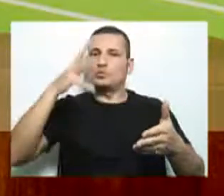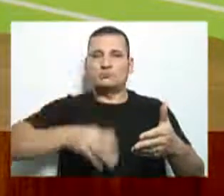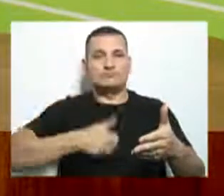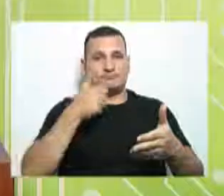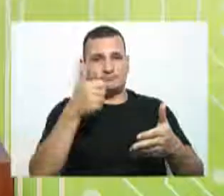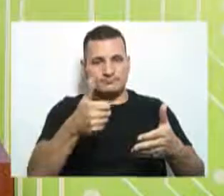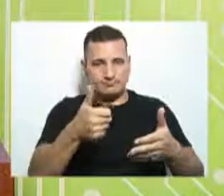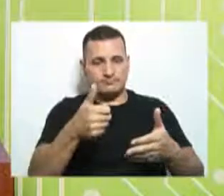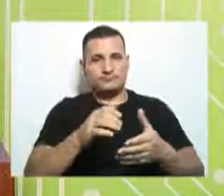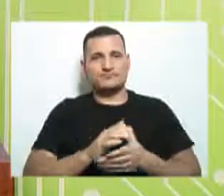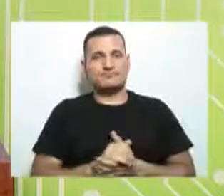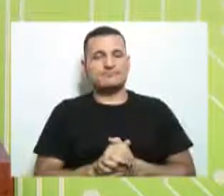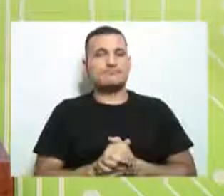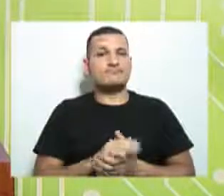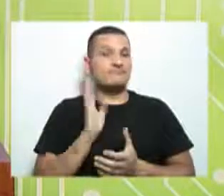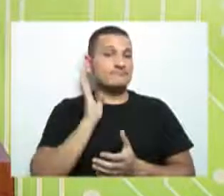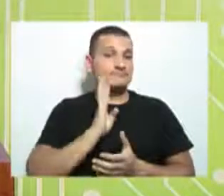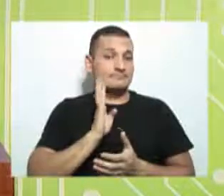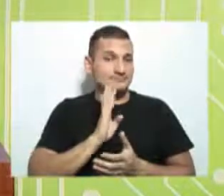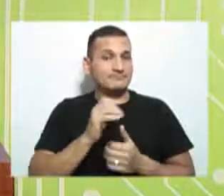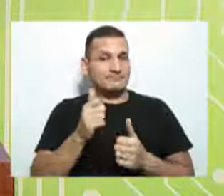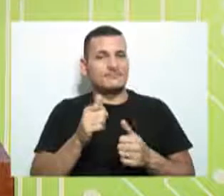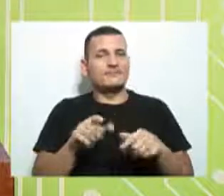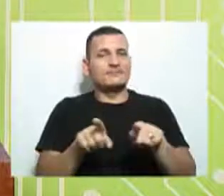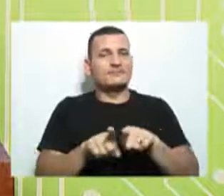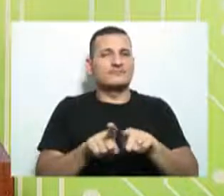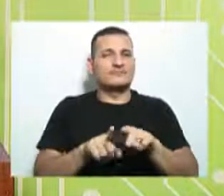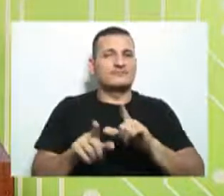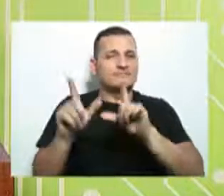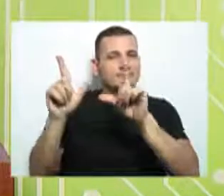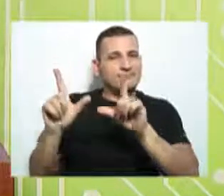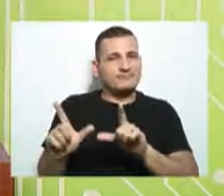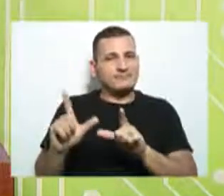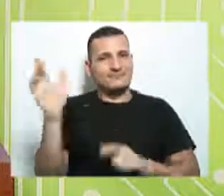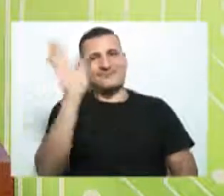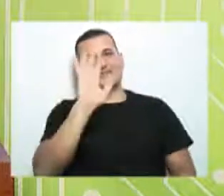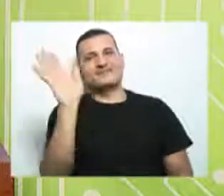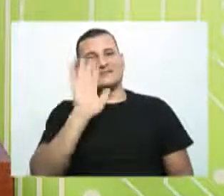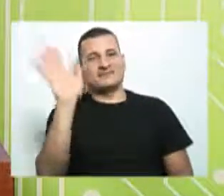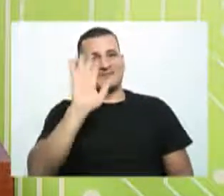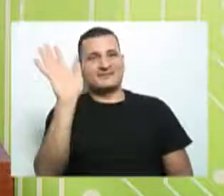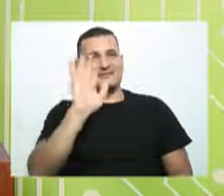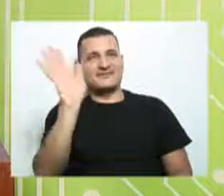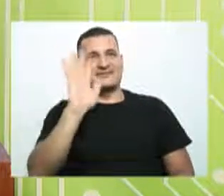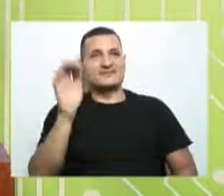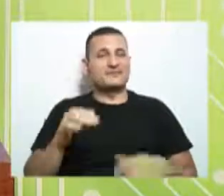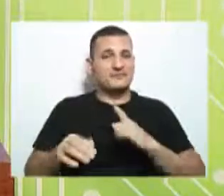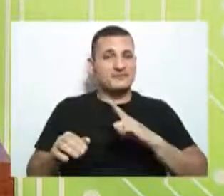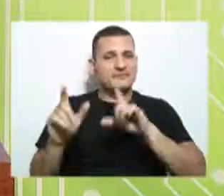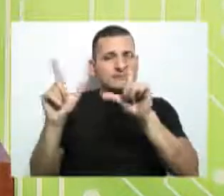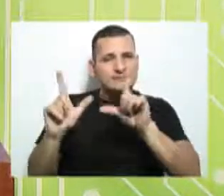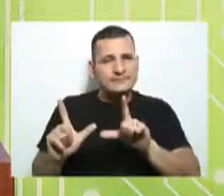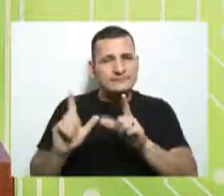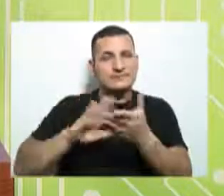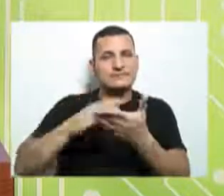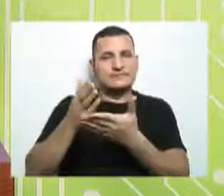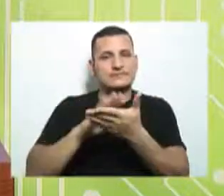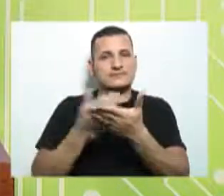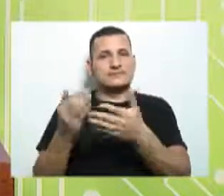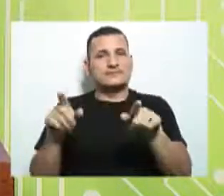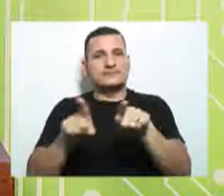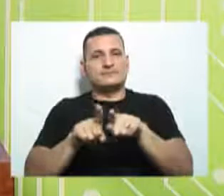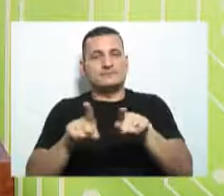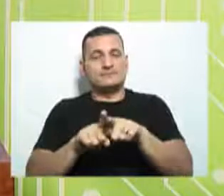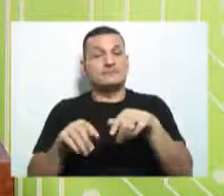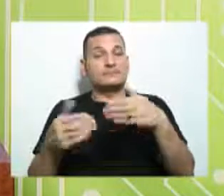certo? Legal, e aqui também nós temos o Jacó, né? O Jacó aqui, dá um oi aí, Jacó. Legal, beleza então. Então vamos começar?